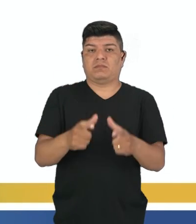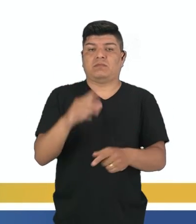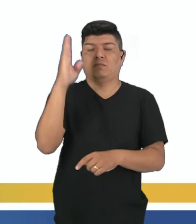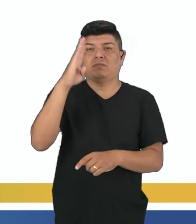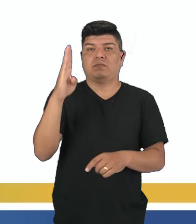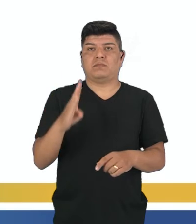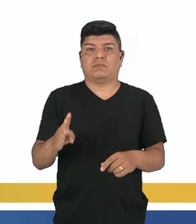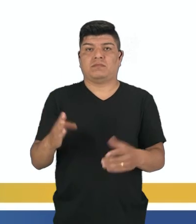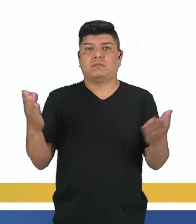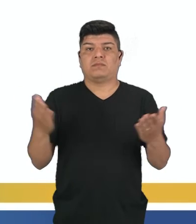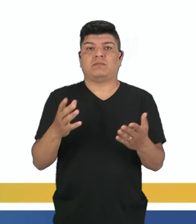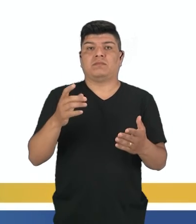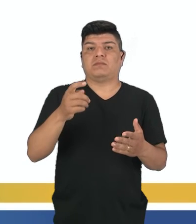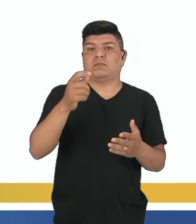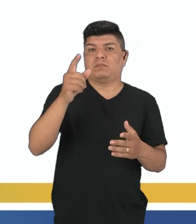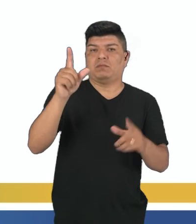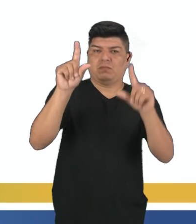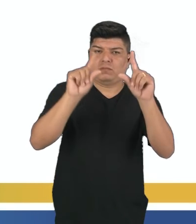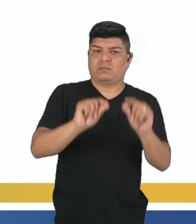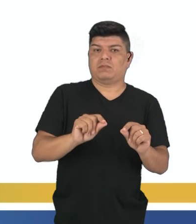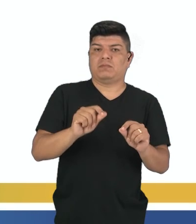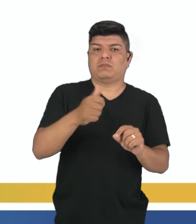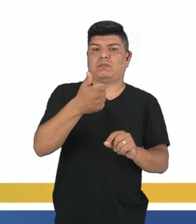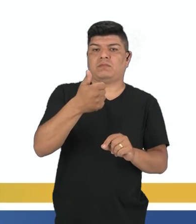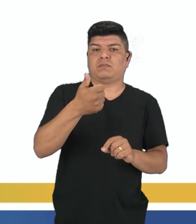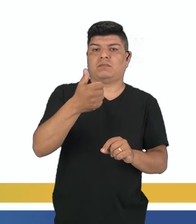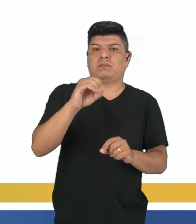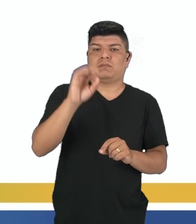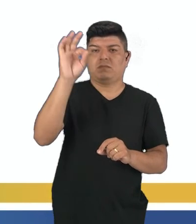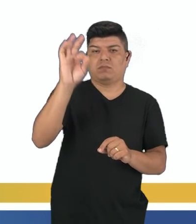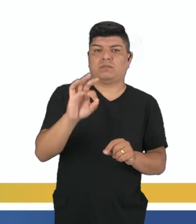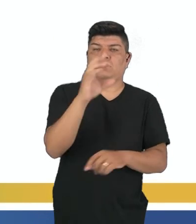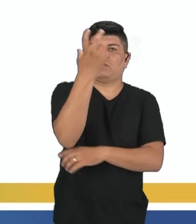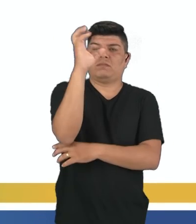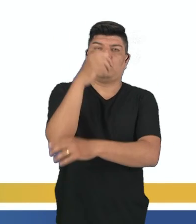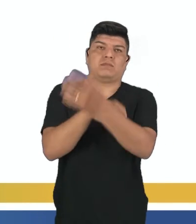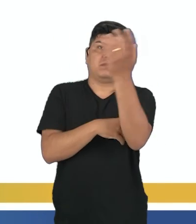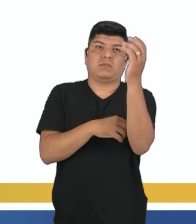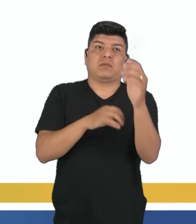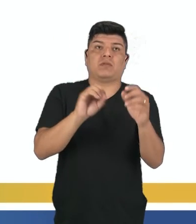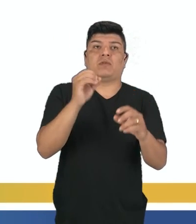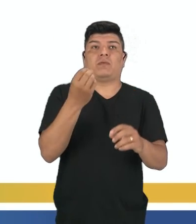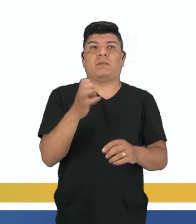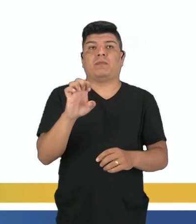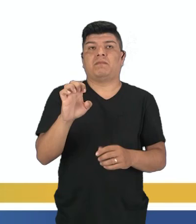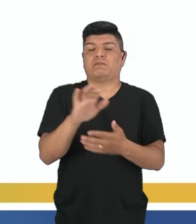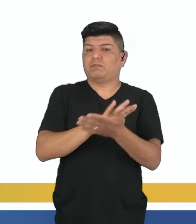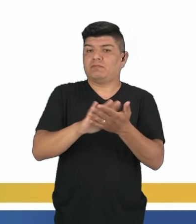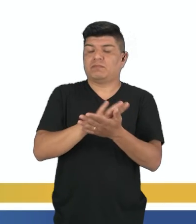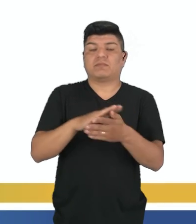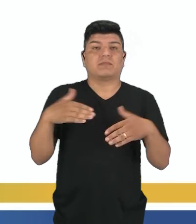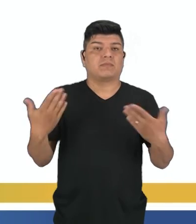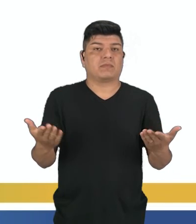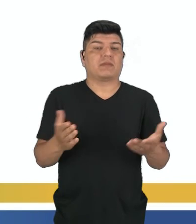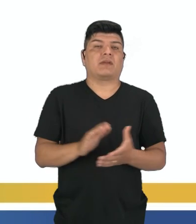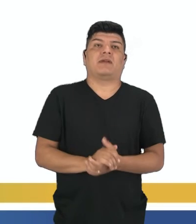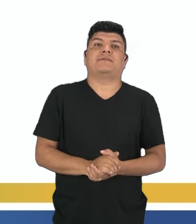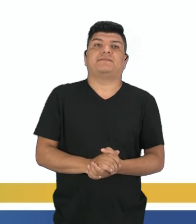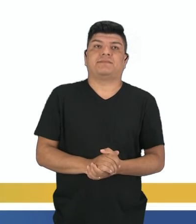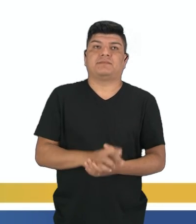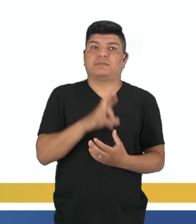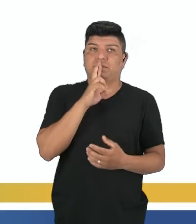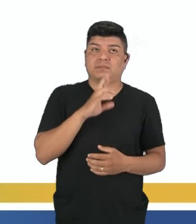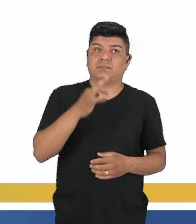Brasil e atualmente restam menos de 10% da sua mata nativa. Ou letra E, nenhuma das alternativas. Bom,